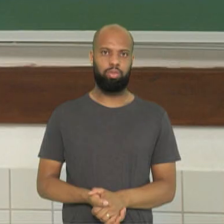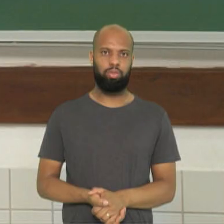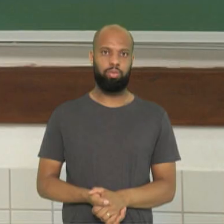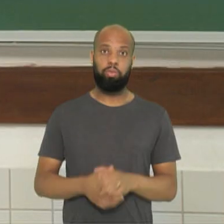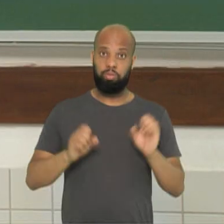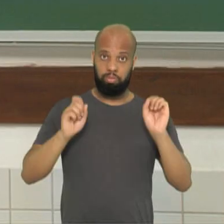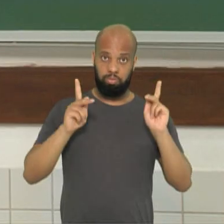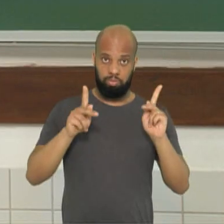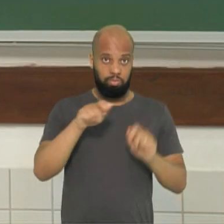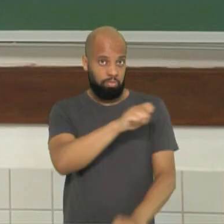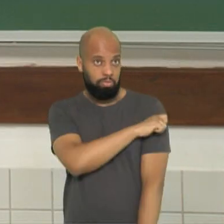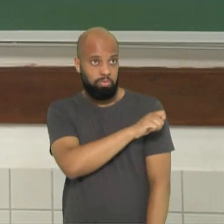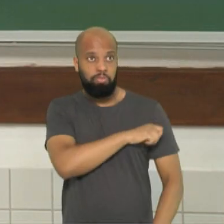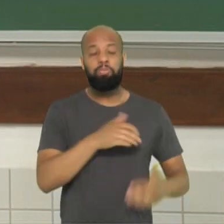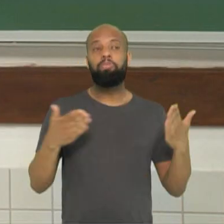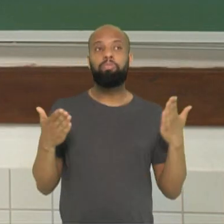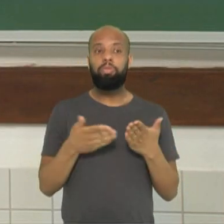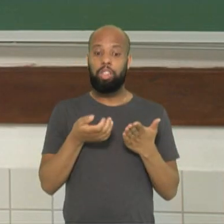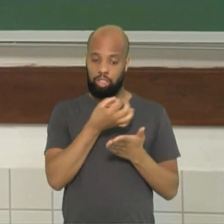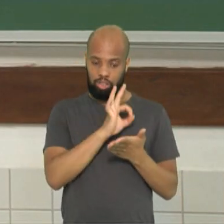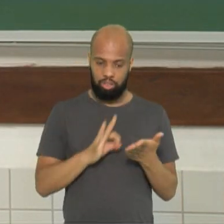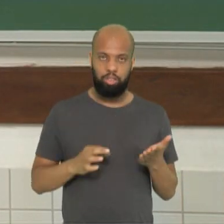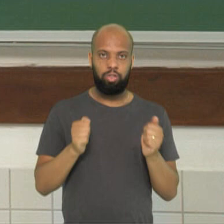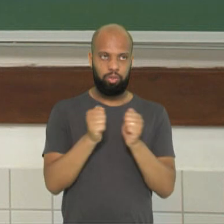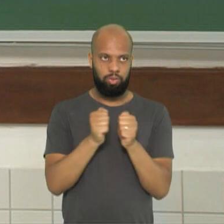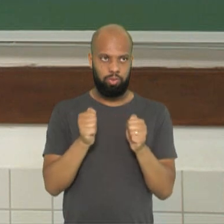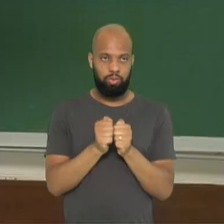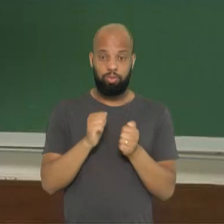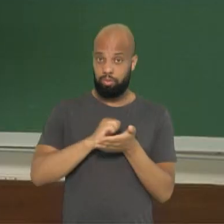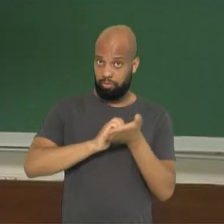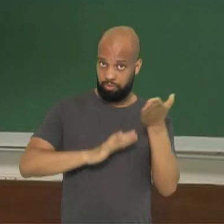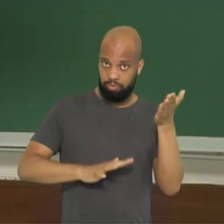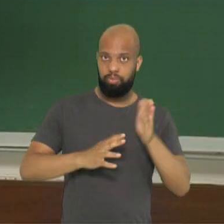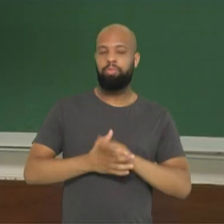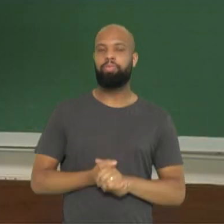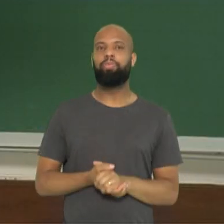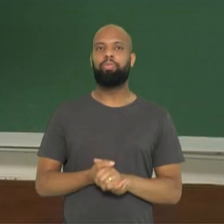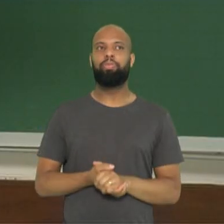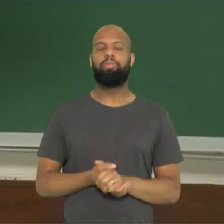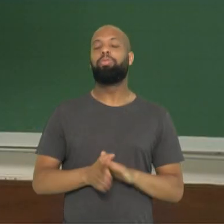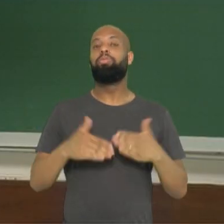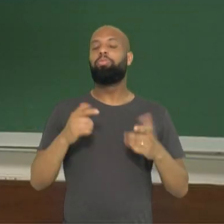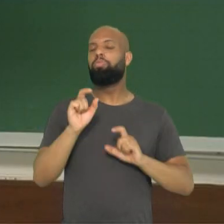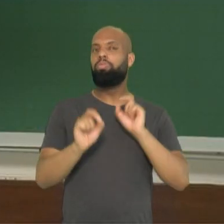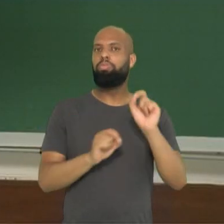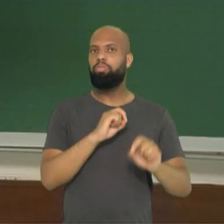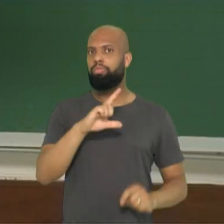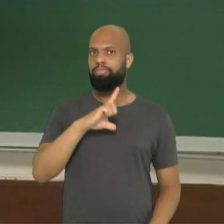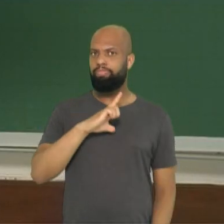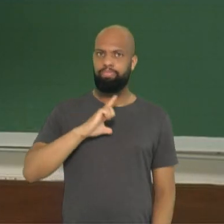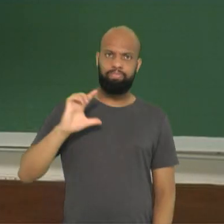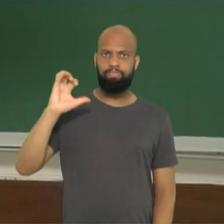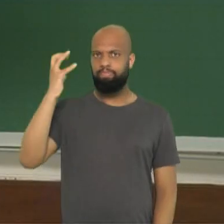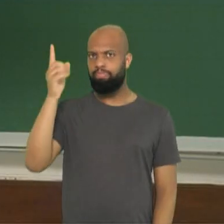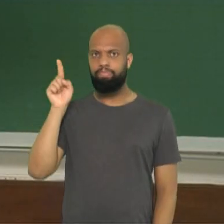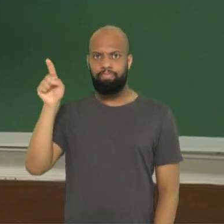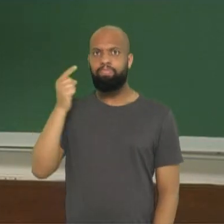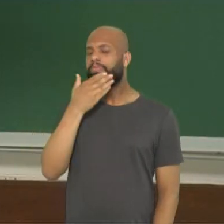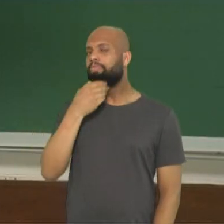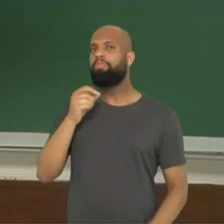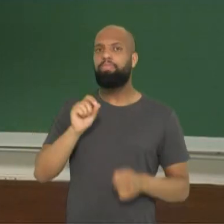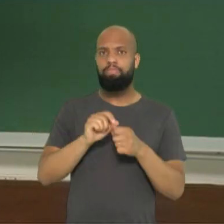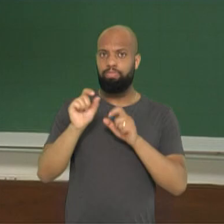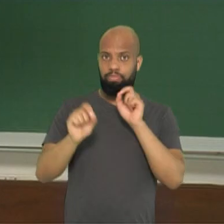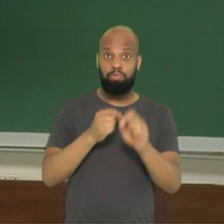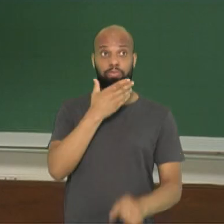Muy bien, chicos, vamos a corregir nuestra actividad. Entonces, ¿qué está haciendo el niño? El